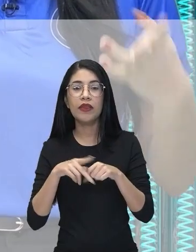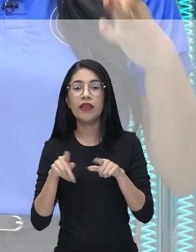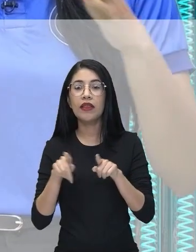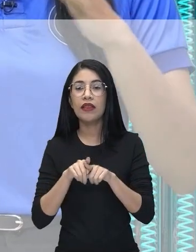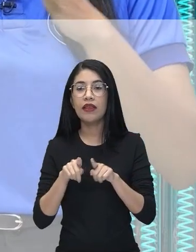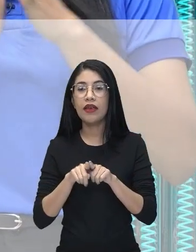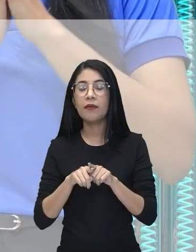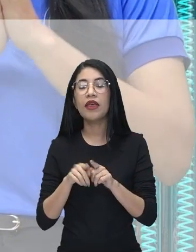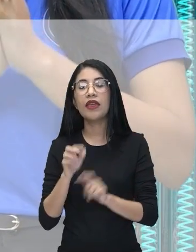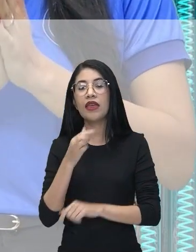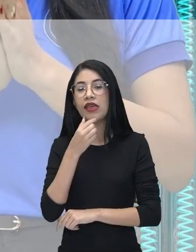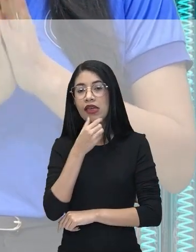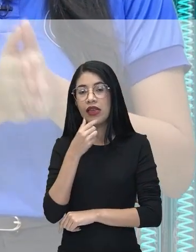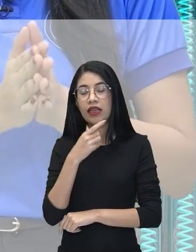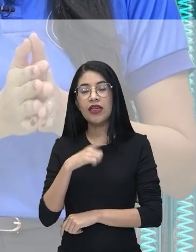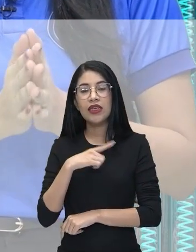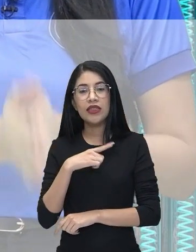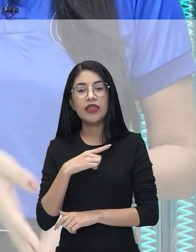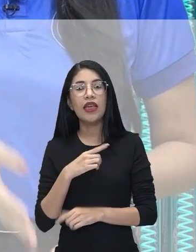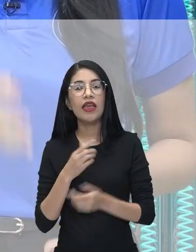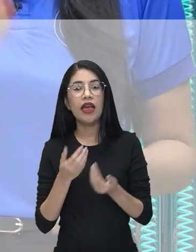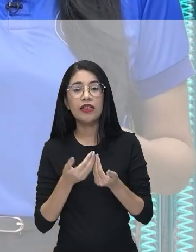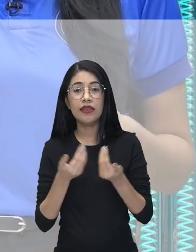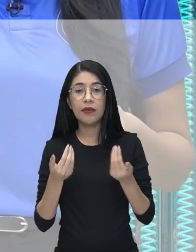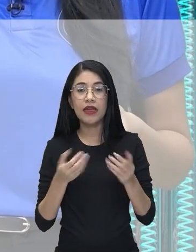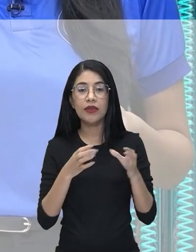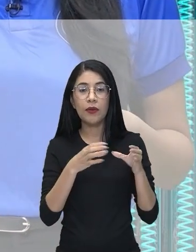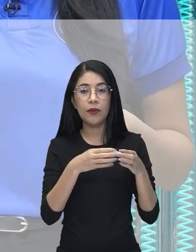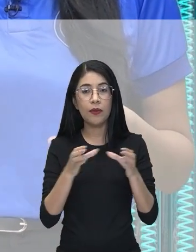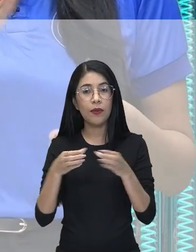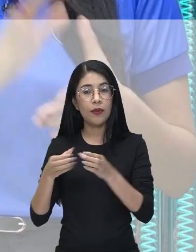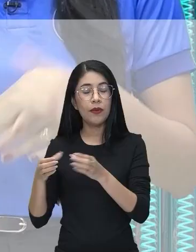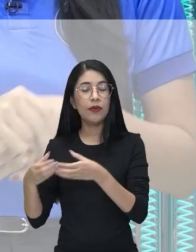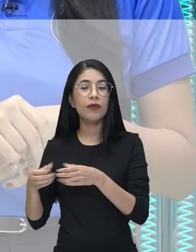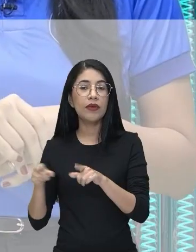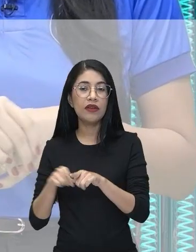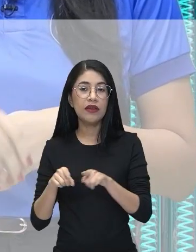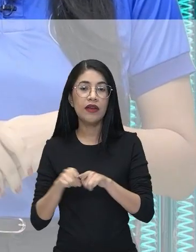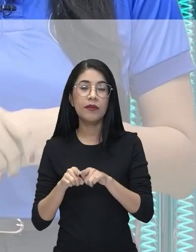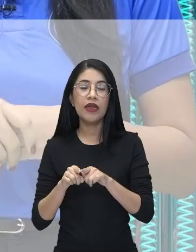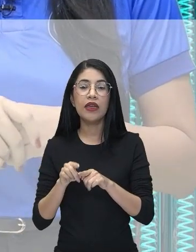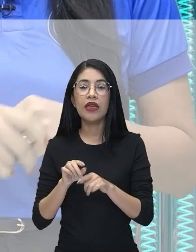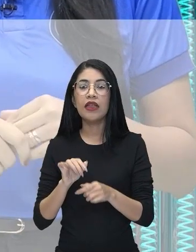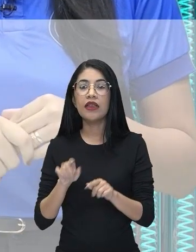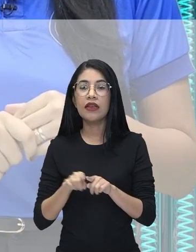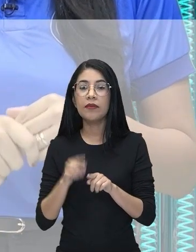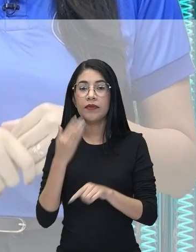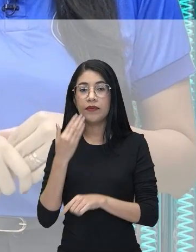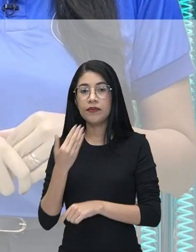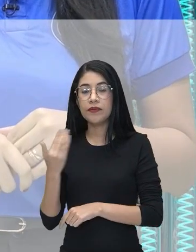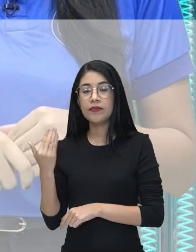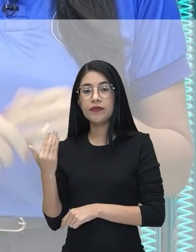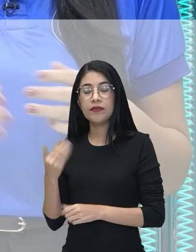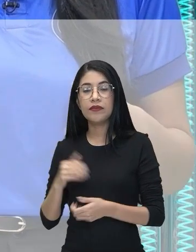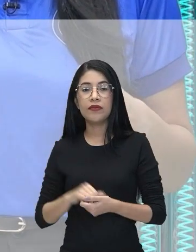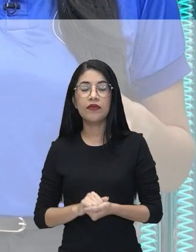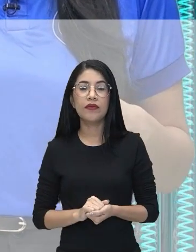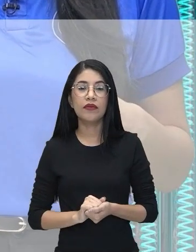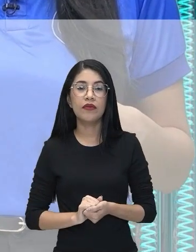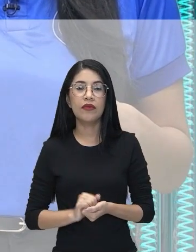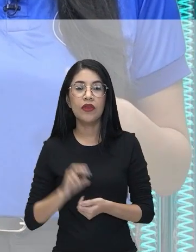inglês também existe essa divisão e nós chamamos dessa maneira que nós vamos ver agora. Por exemplo,